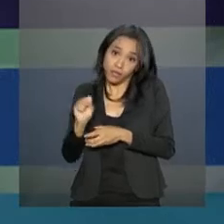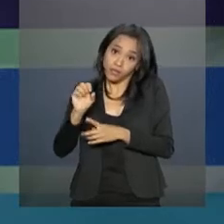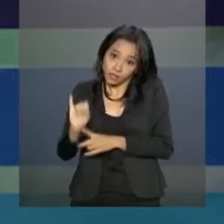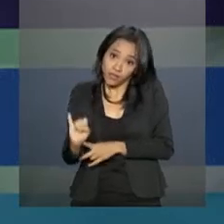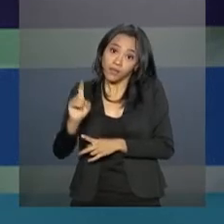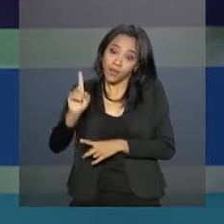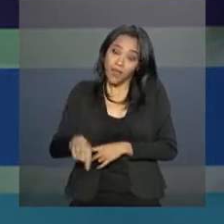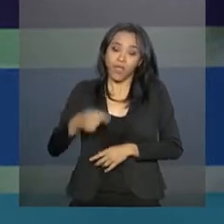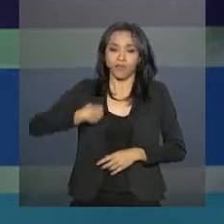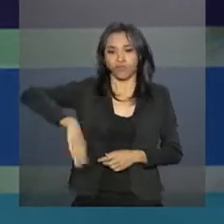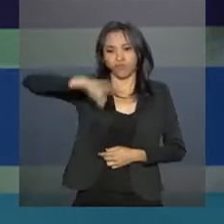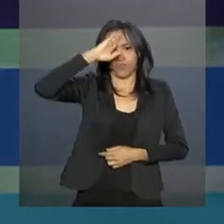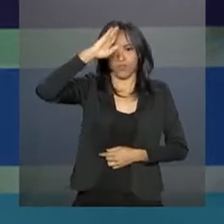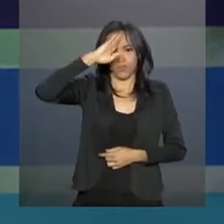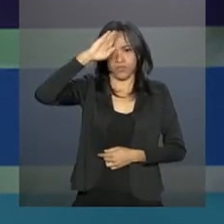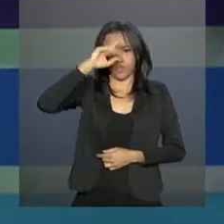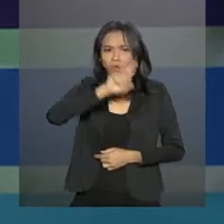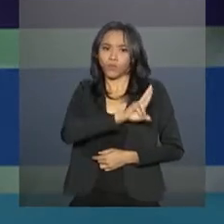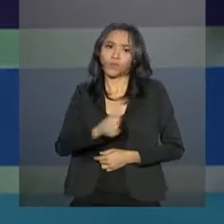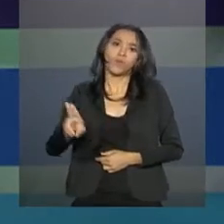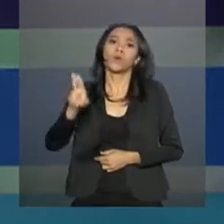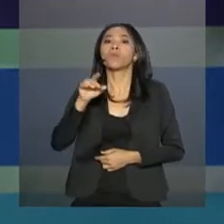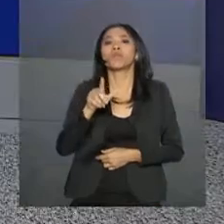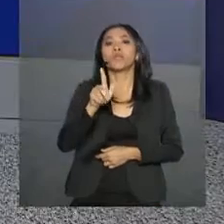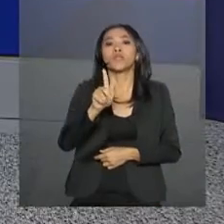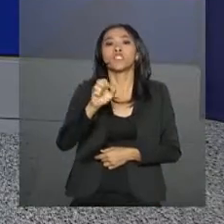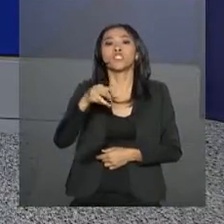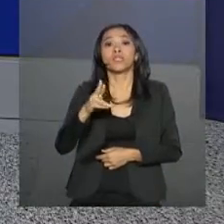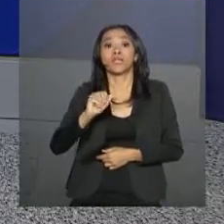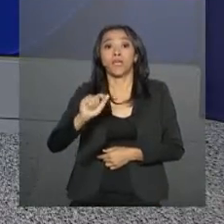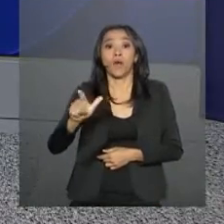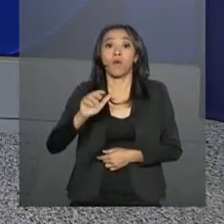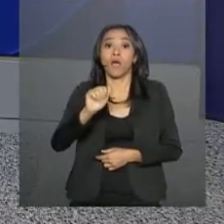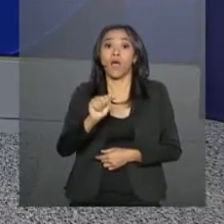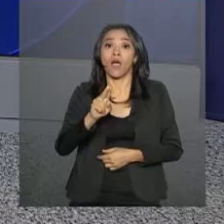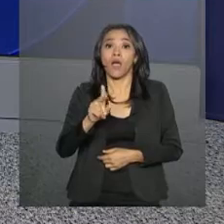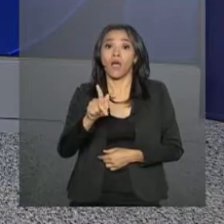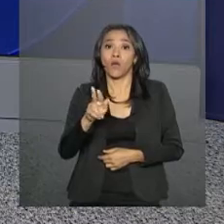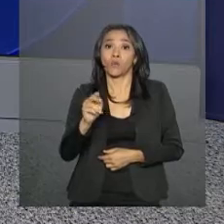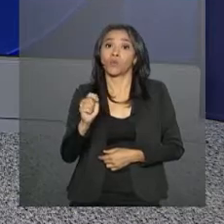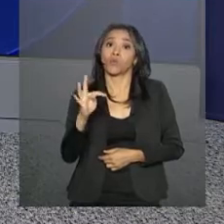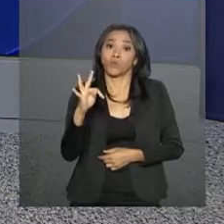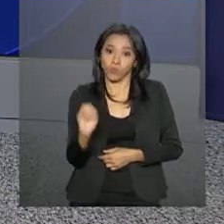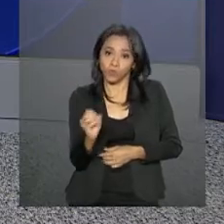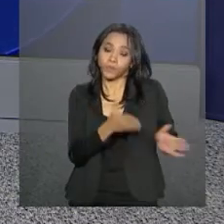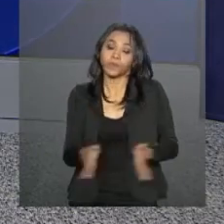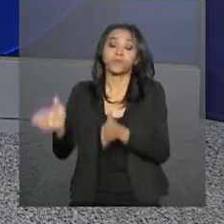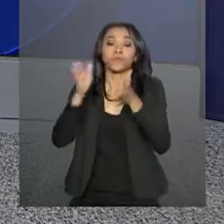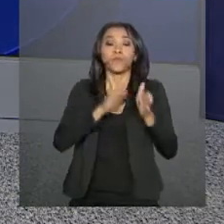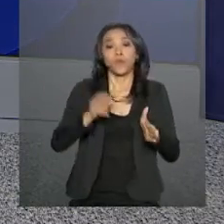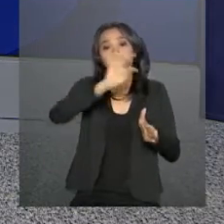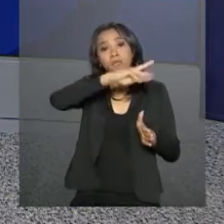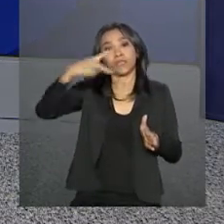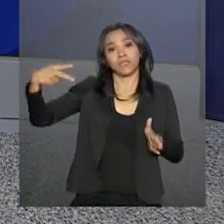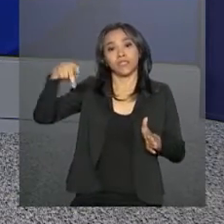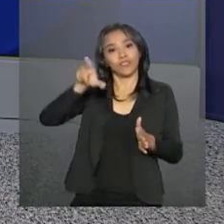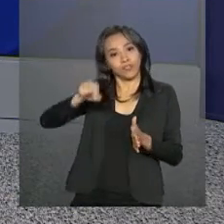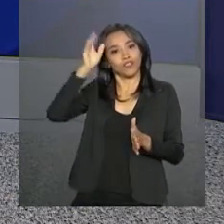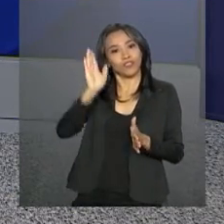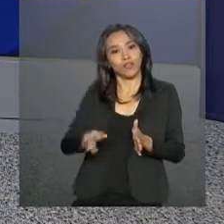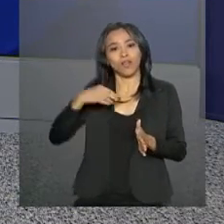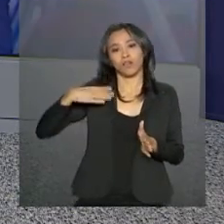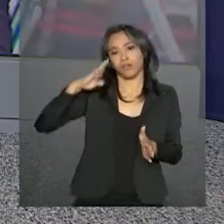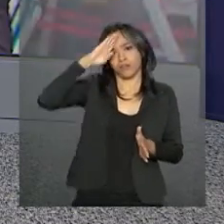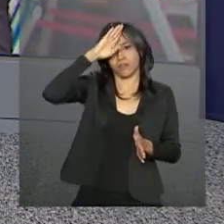é o general do exército augusto heleno eo presidente eleito jair bolsonaro está em brasília hoje vamos então falar ao vivo